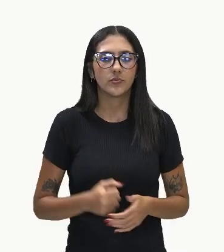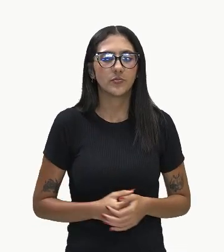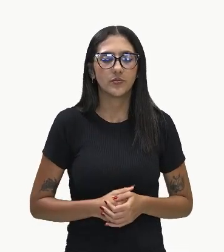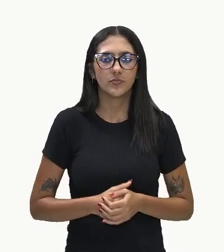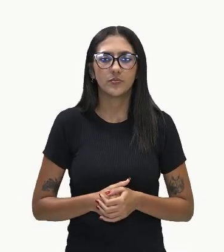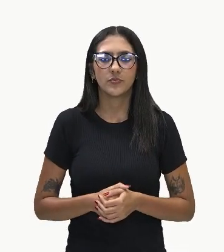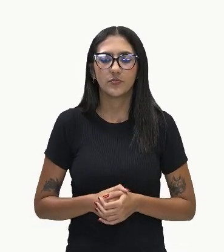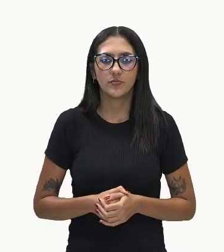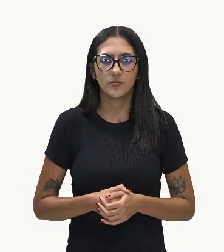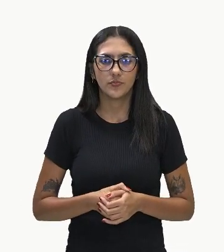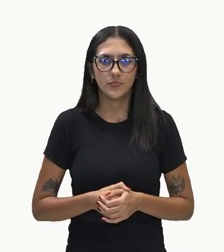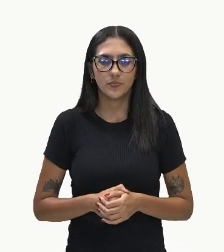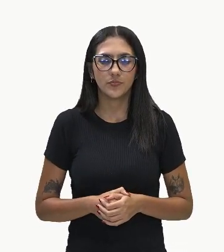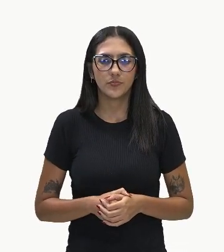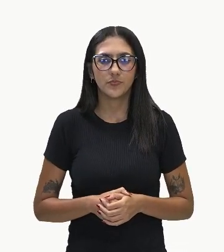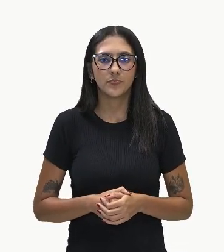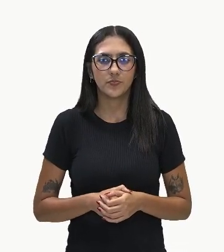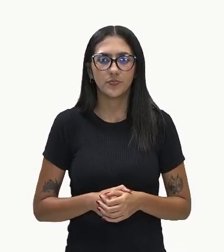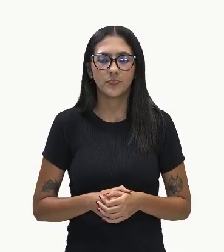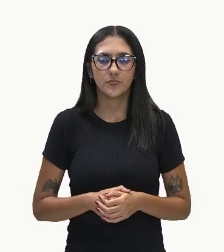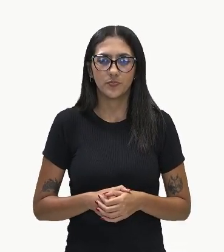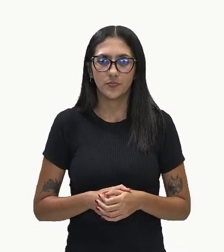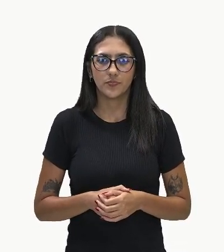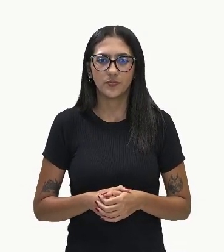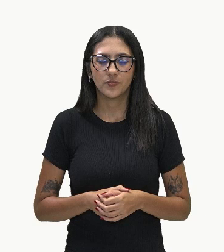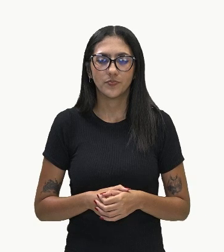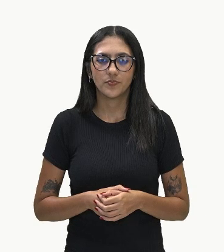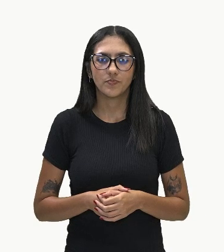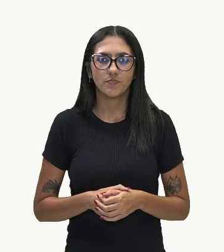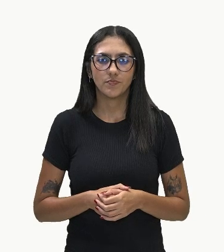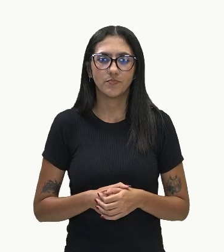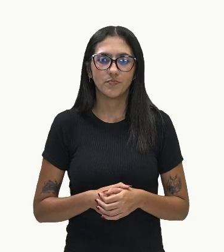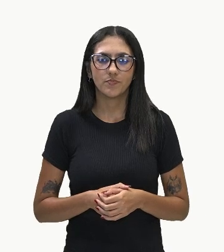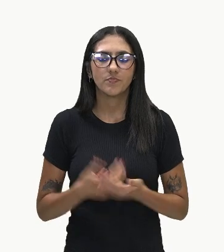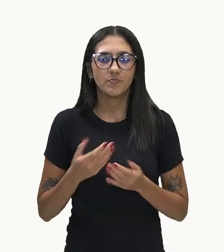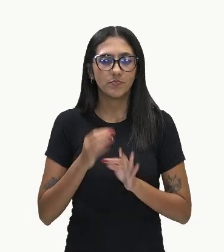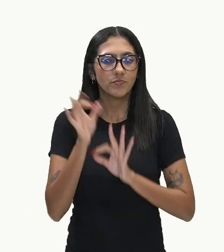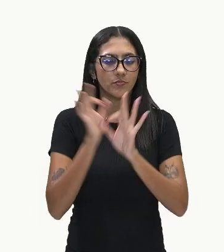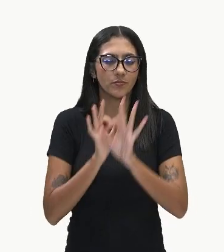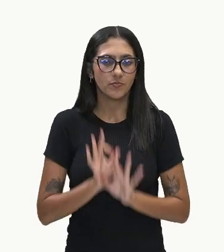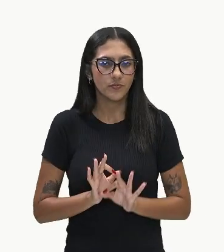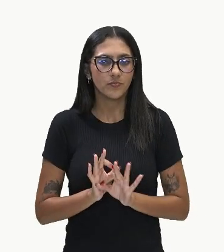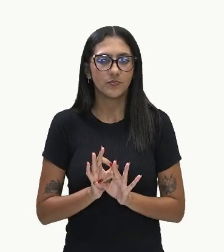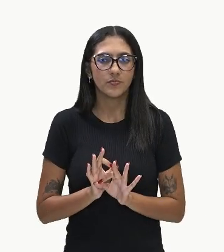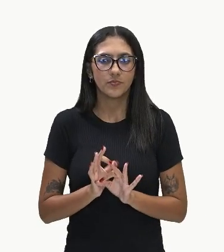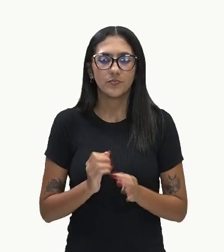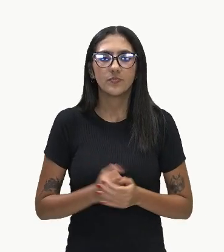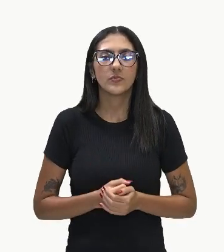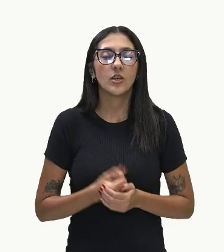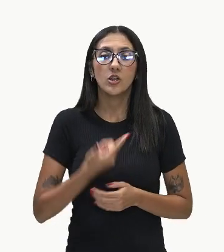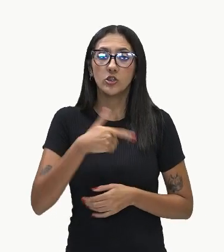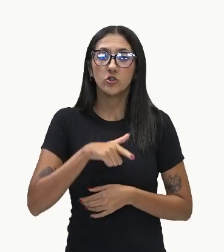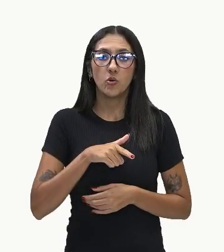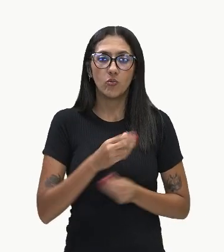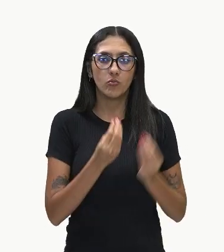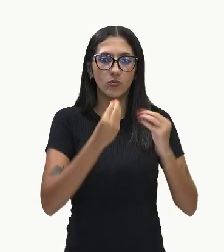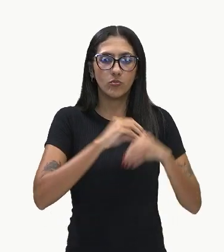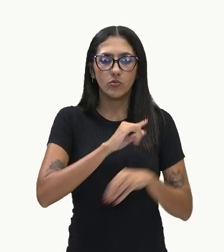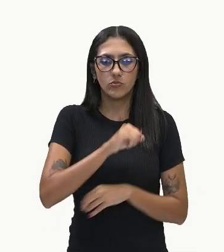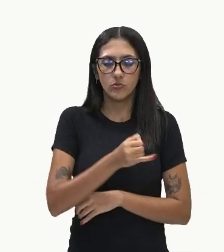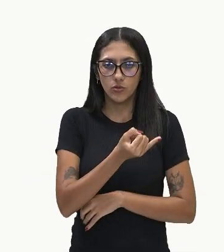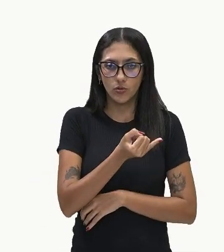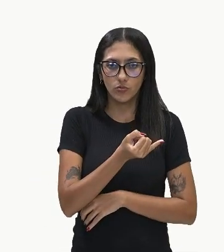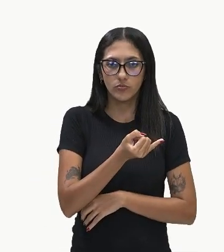0,18. Vai ser 0,18. Ok? Então, aqui o meu